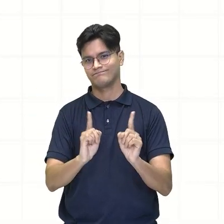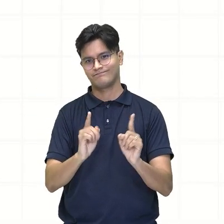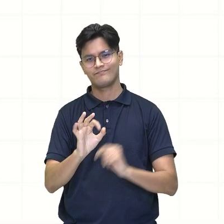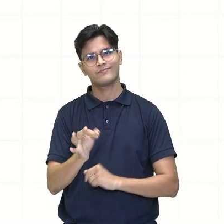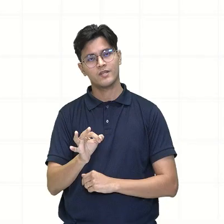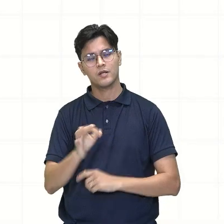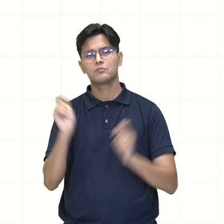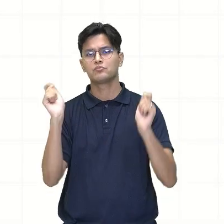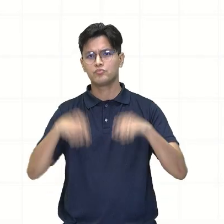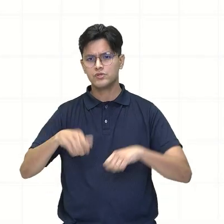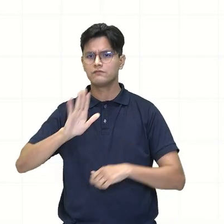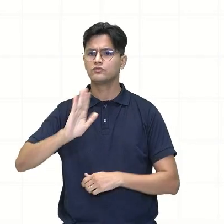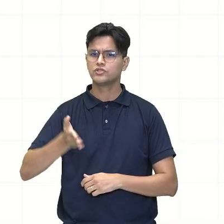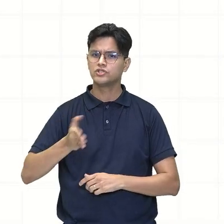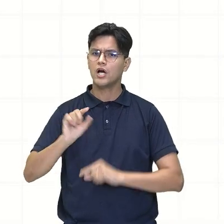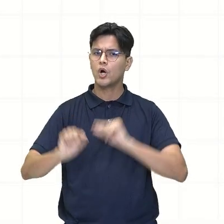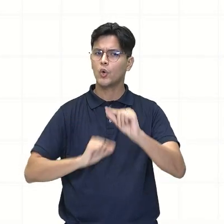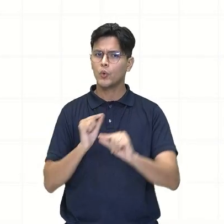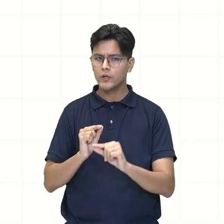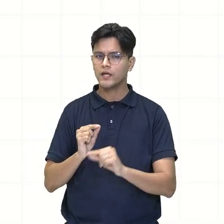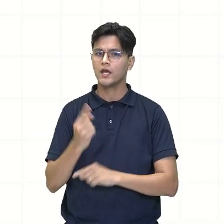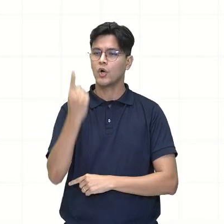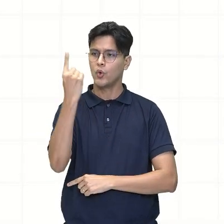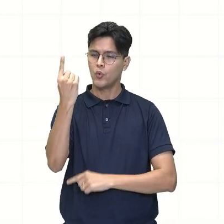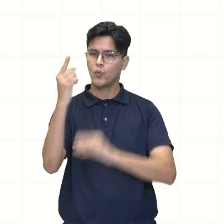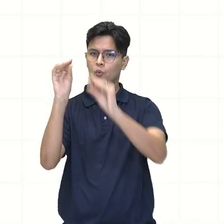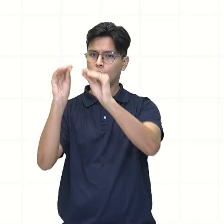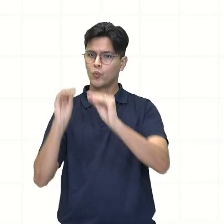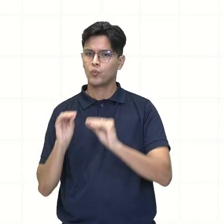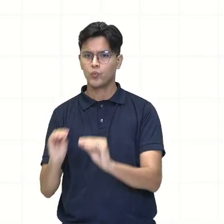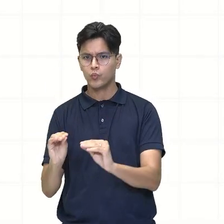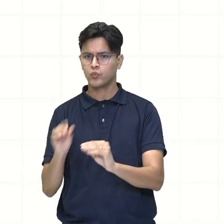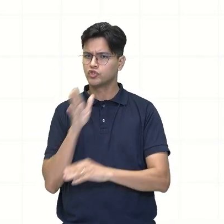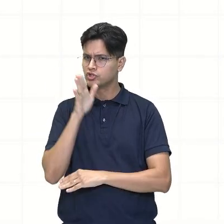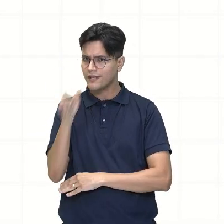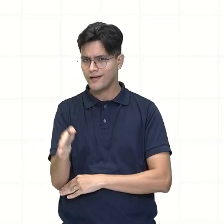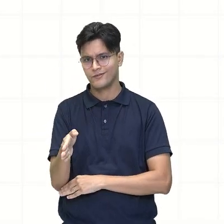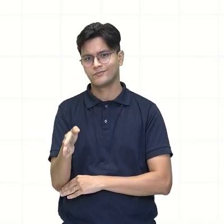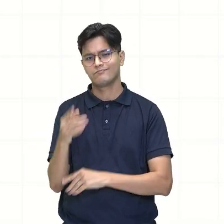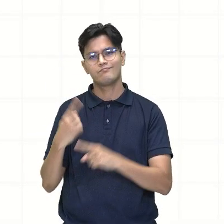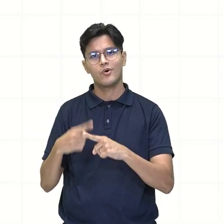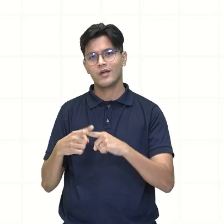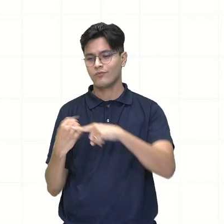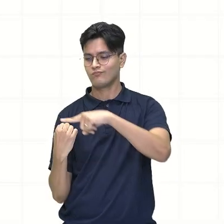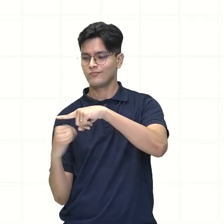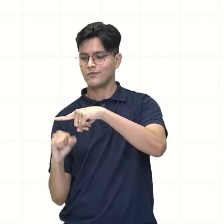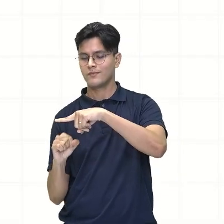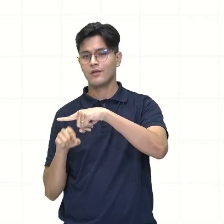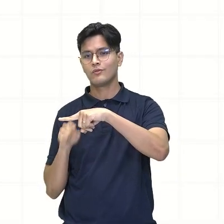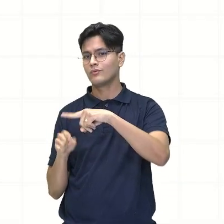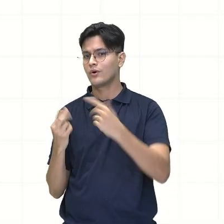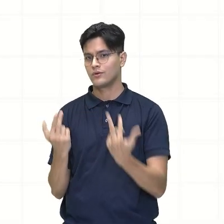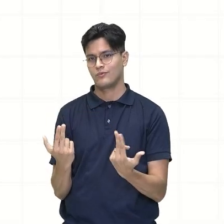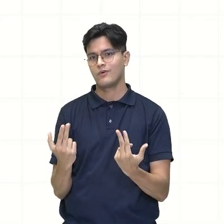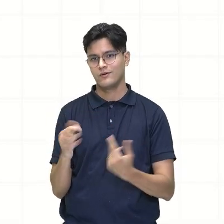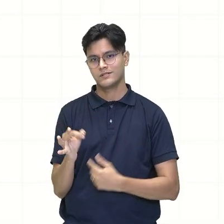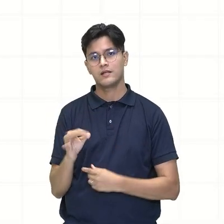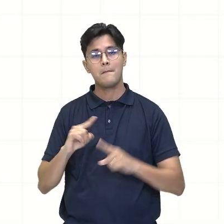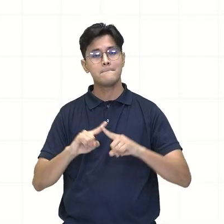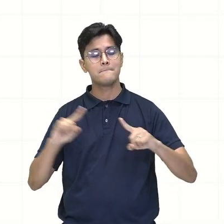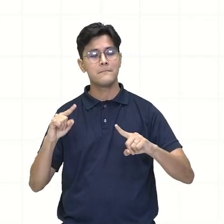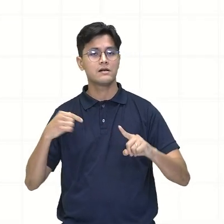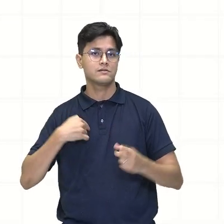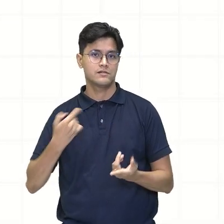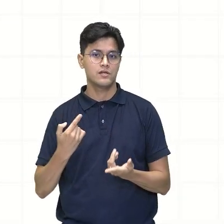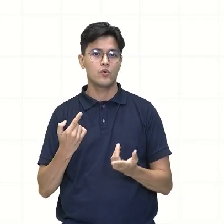já poderia ter colocado esse 1 aqui direto, já que era o mesmo denominador, 8. Mas eu fiz para mostrar para vocês aí